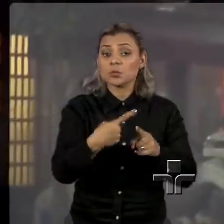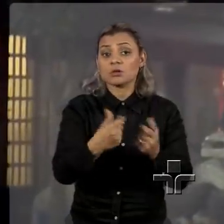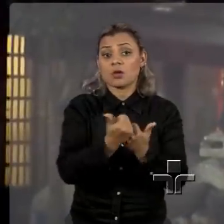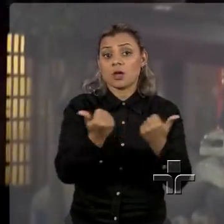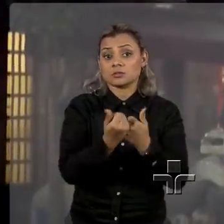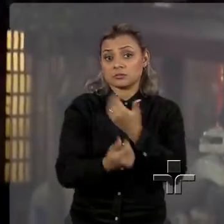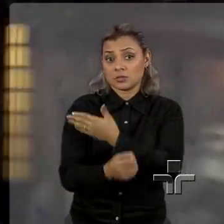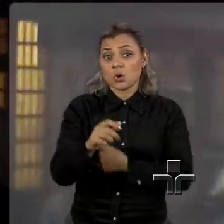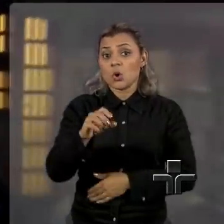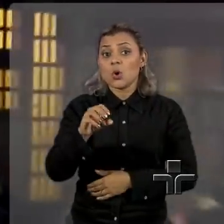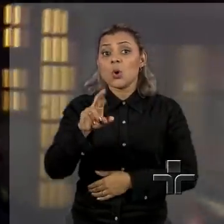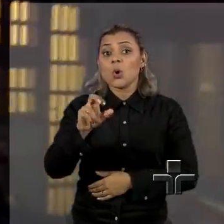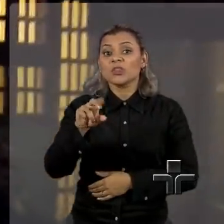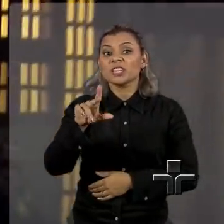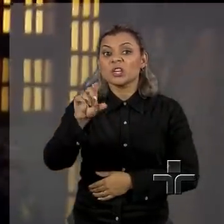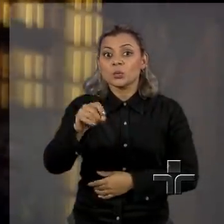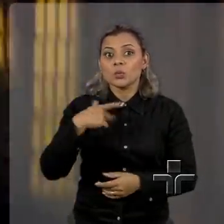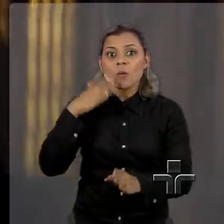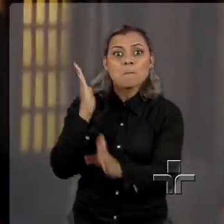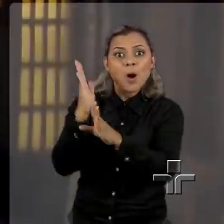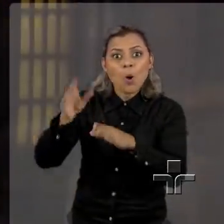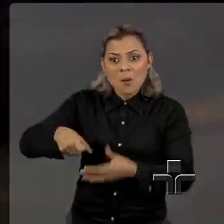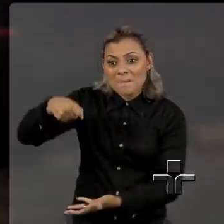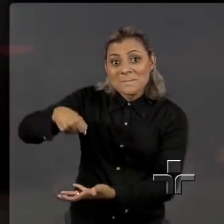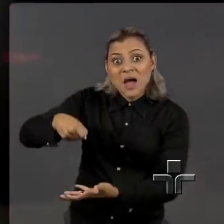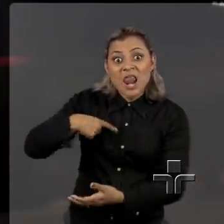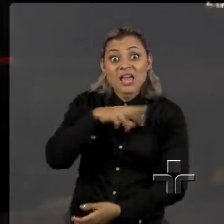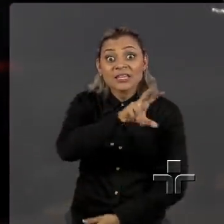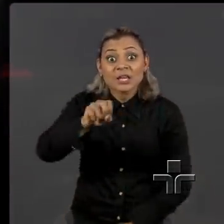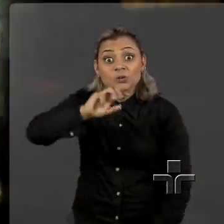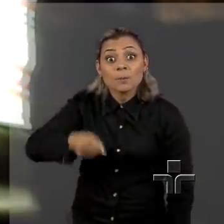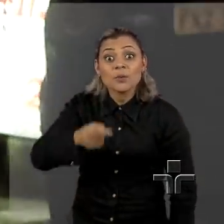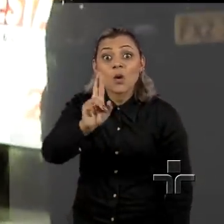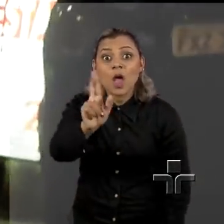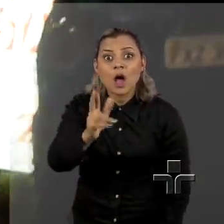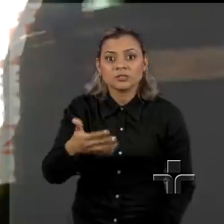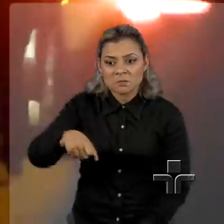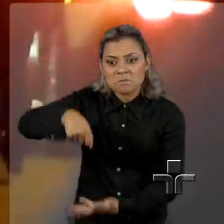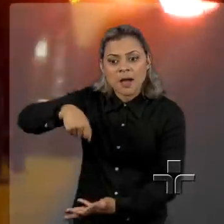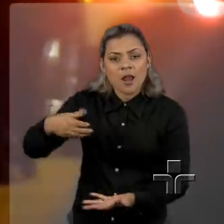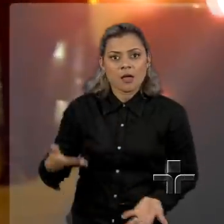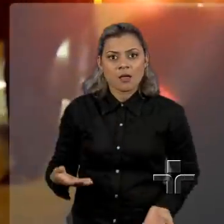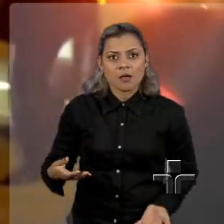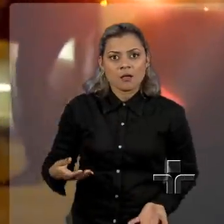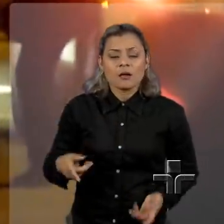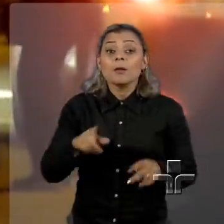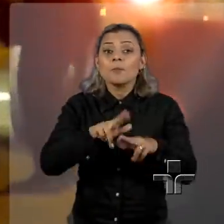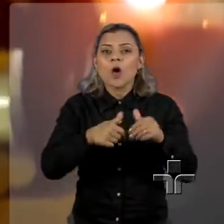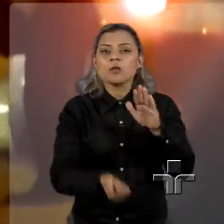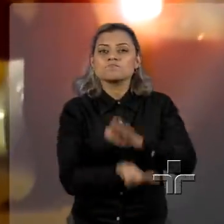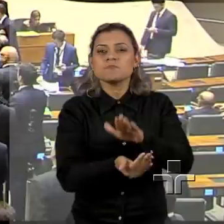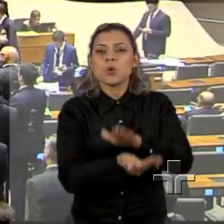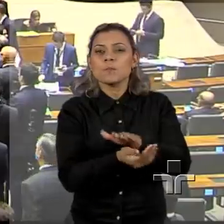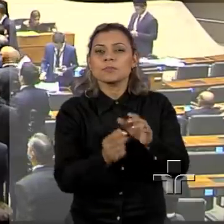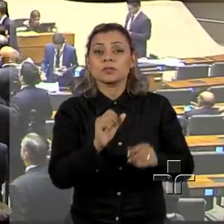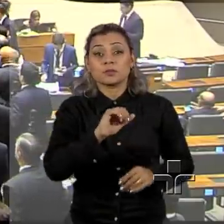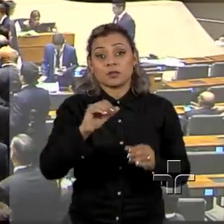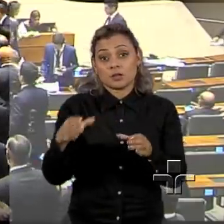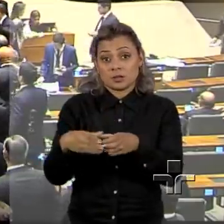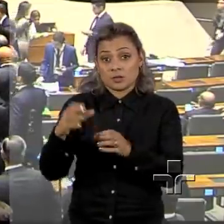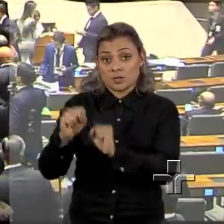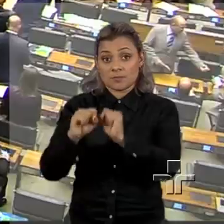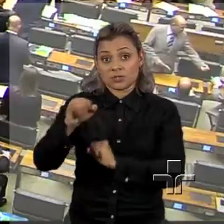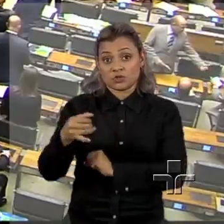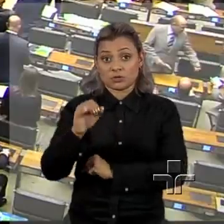dele, Rodrigo Rocha Loures, ser flagrado recebendo R$500 mil em uma mala. O dinheiro seria propina do grupo JIF. As denúncias